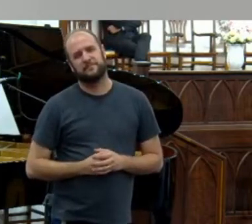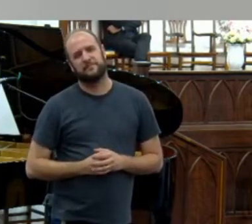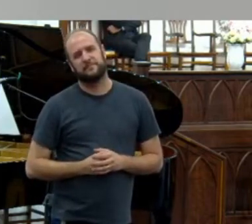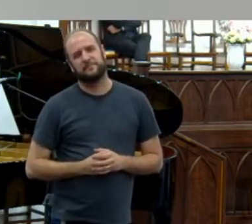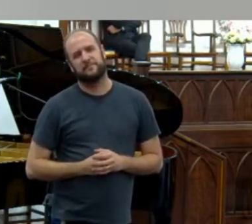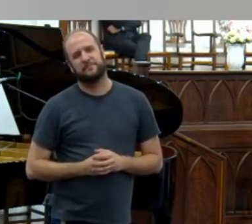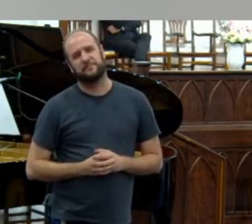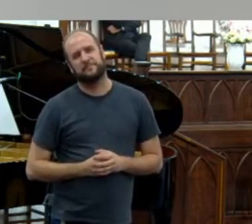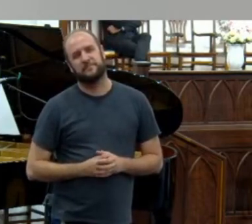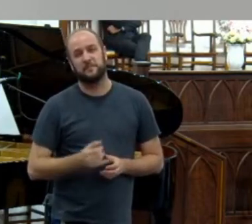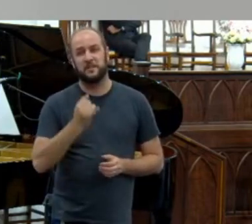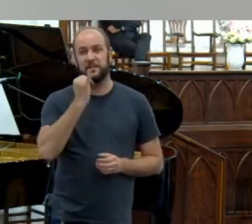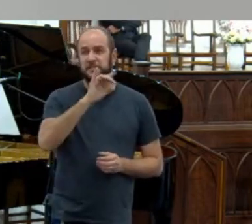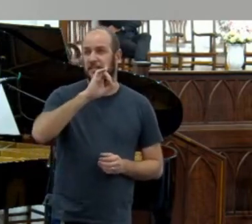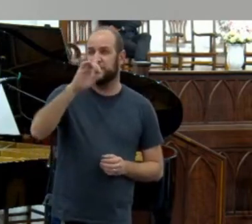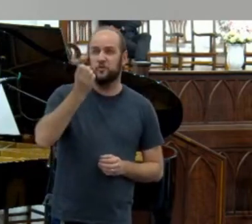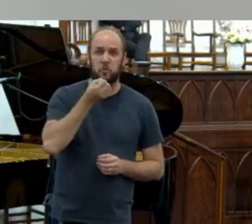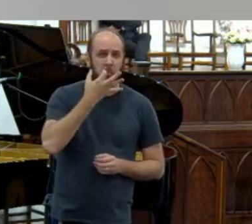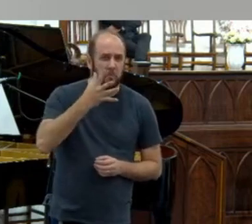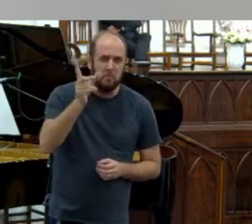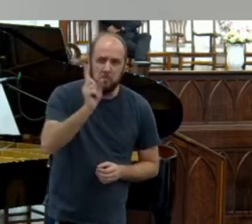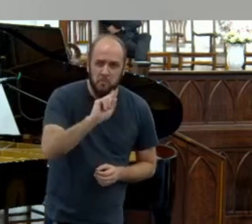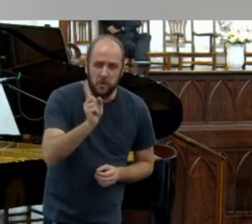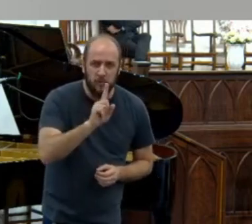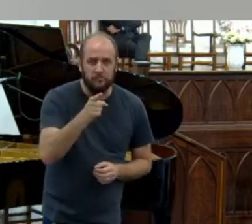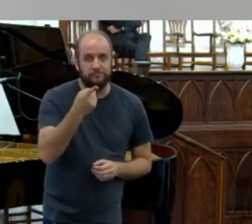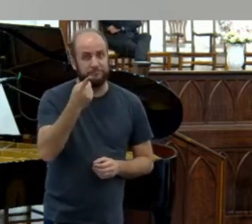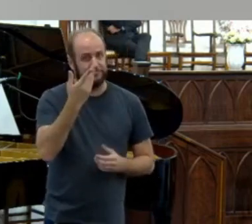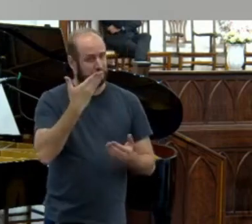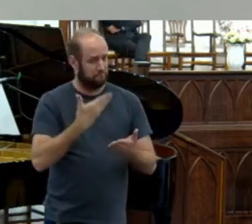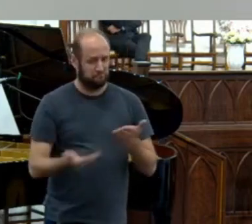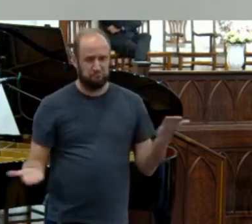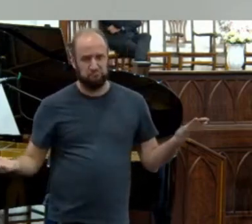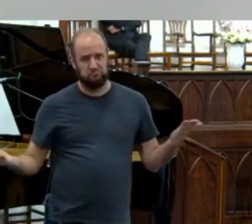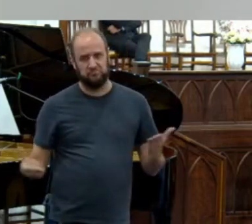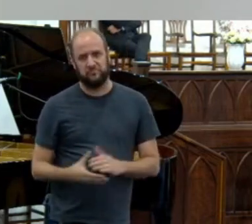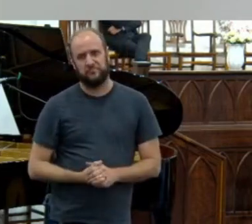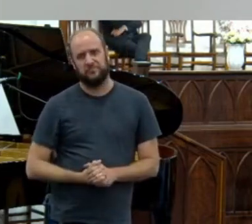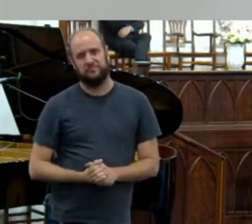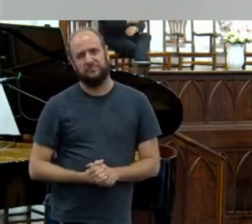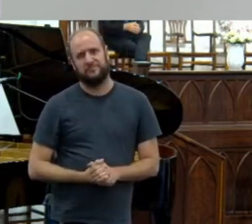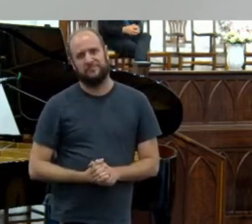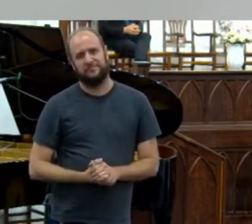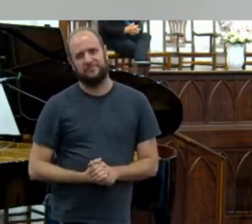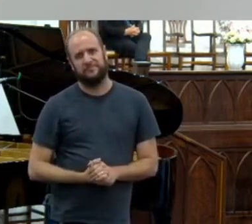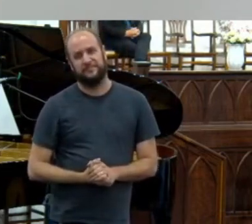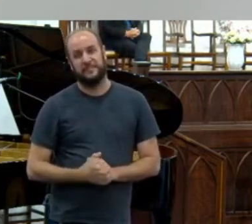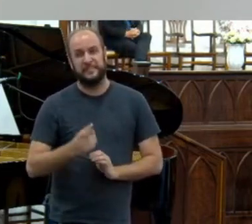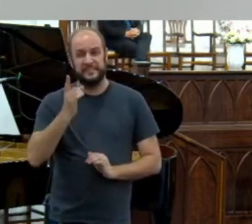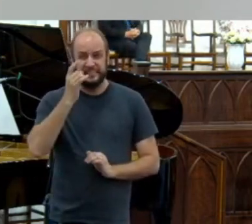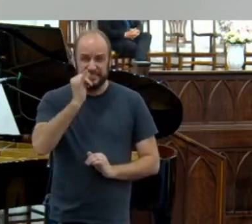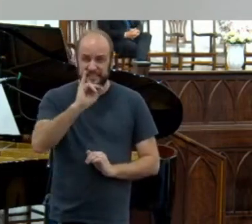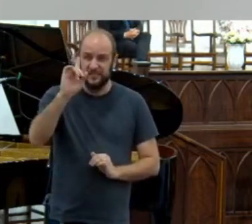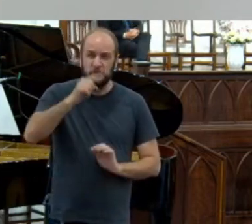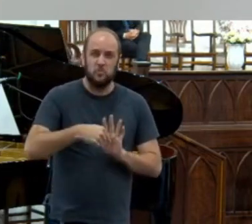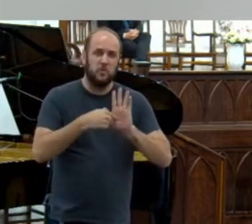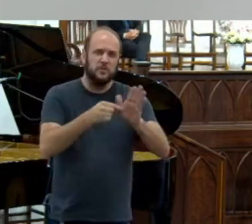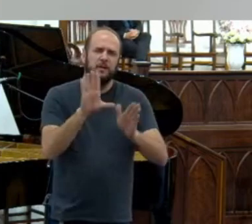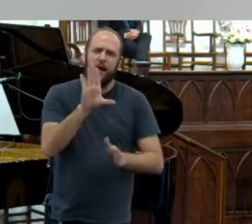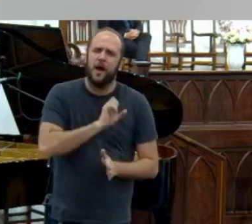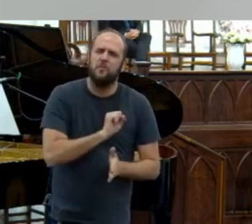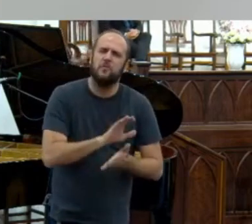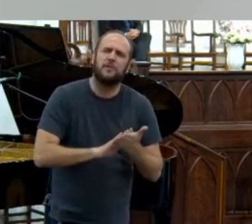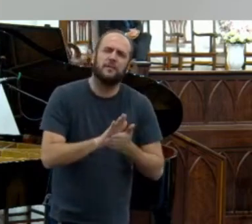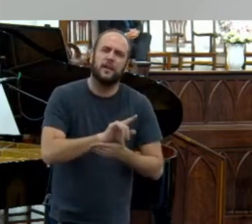Se Ele não é bondoso com você, você está lascado, tá? Se Ele não demonstrou o amor dele com você, você